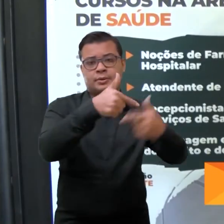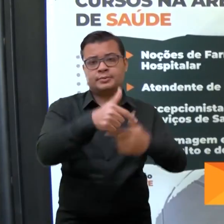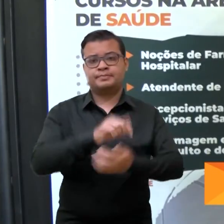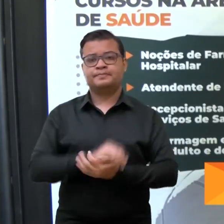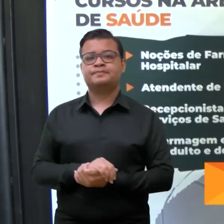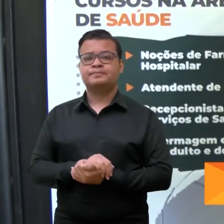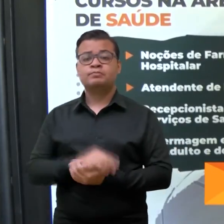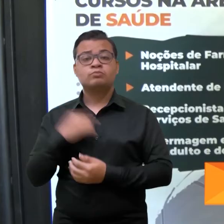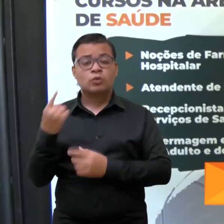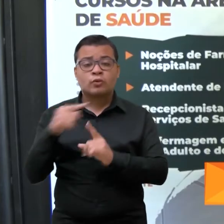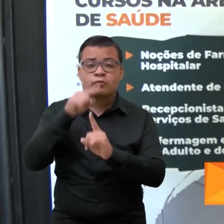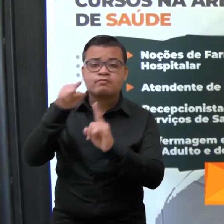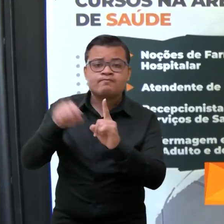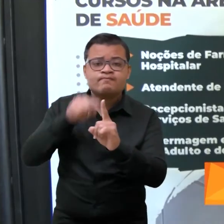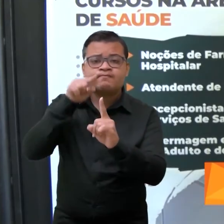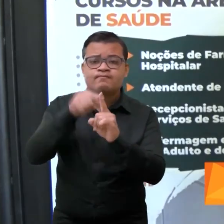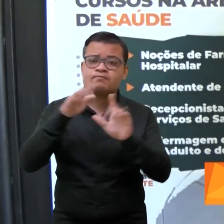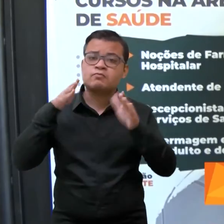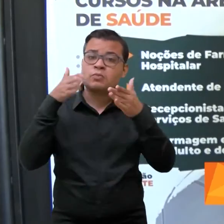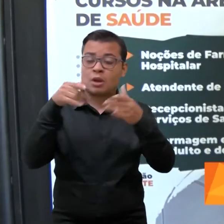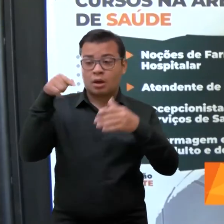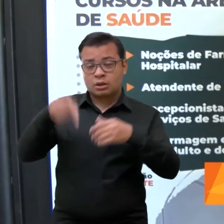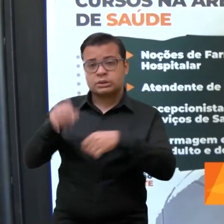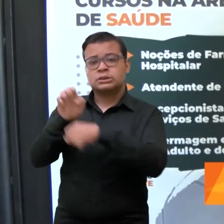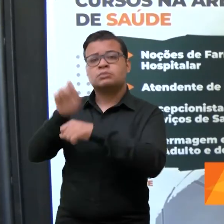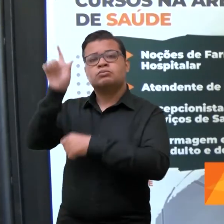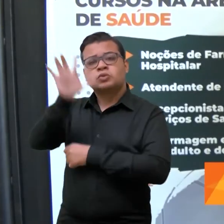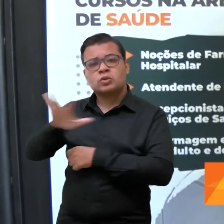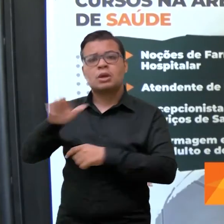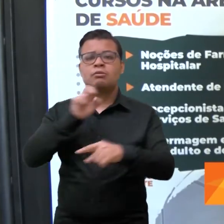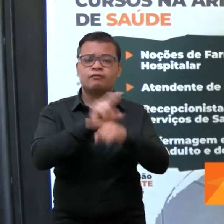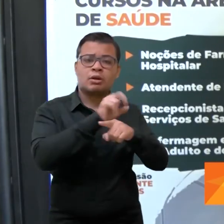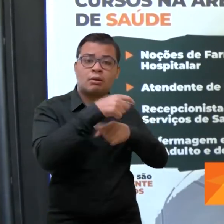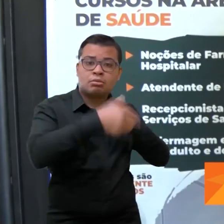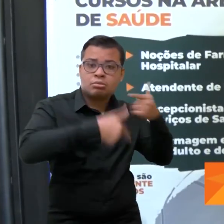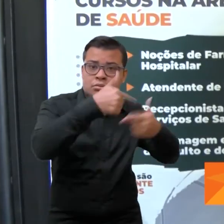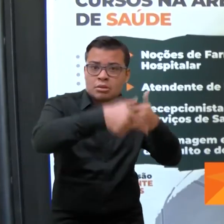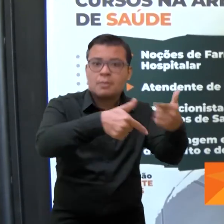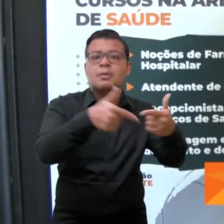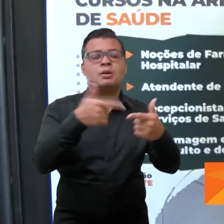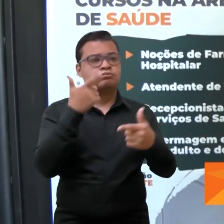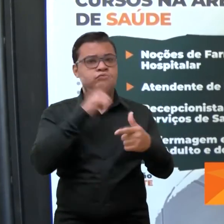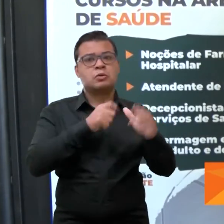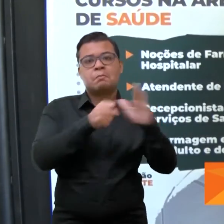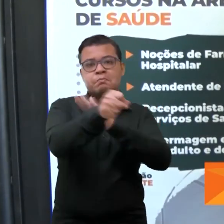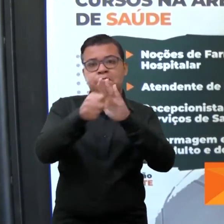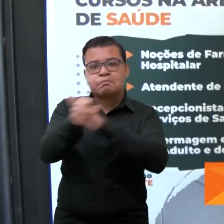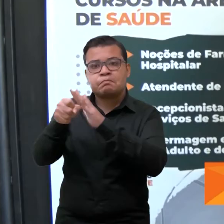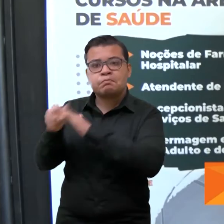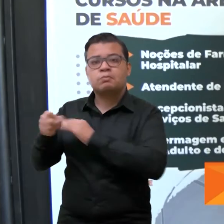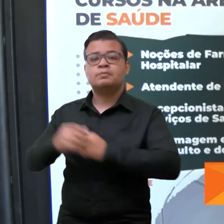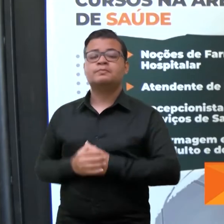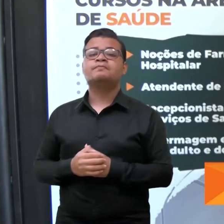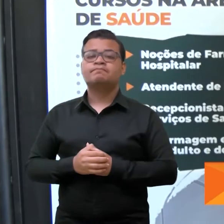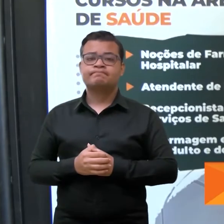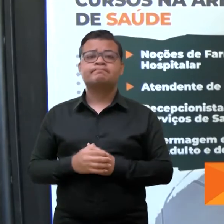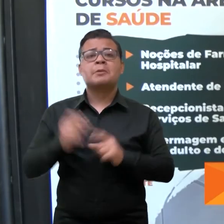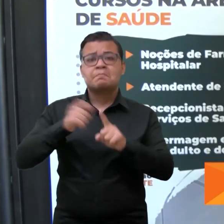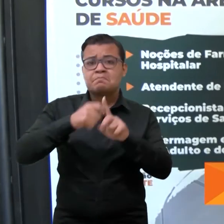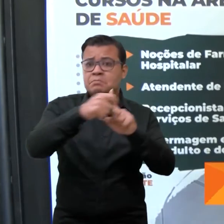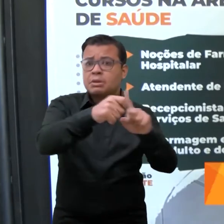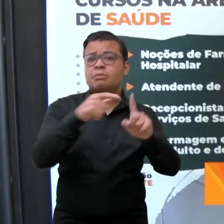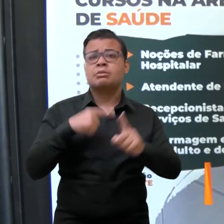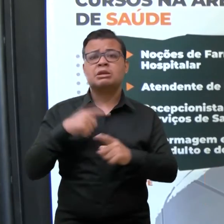foco é ocupar as vagas de emprego que estão disponíveis no estado de Goiás. Nós temos todo mês mais de 5.000 vagas de emprego não preenchidas por falta de